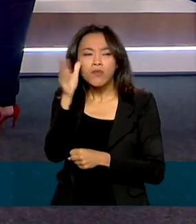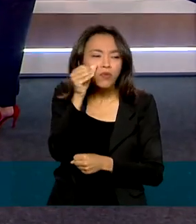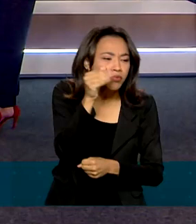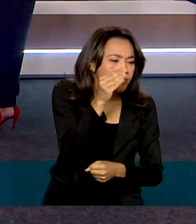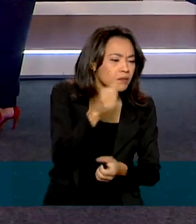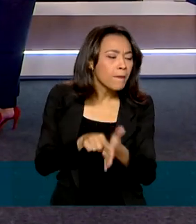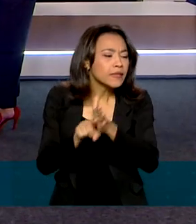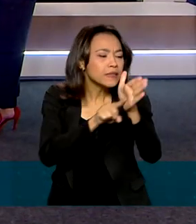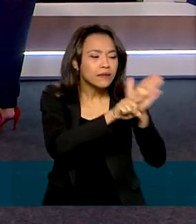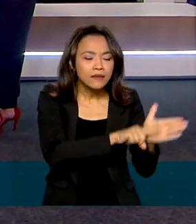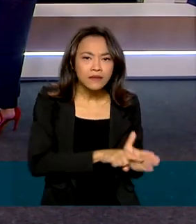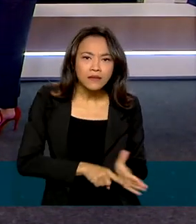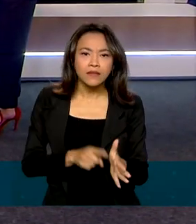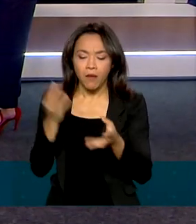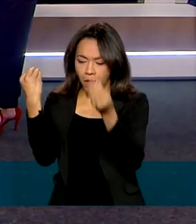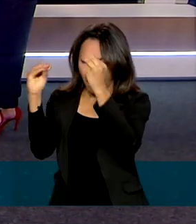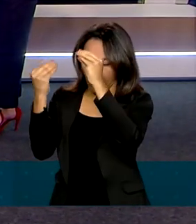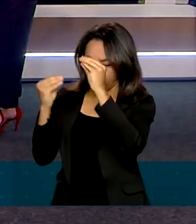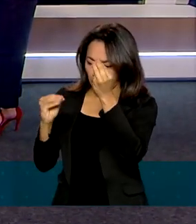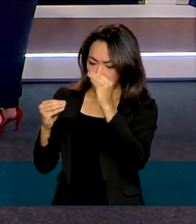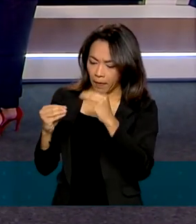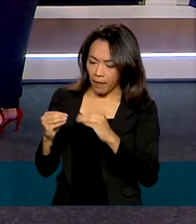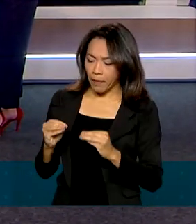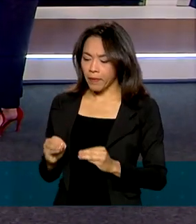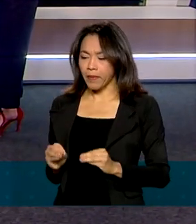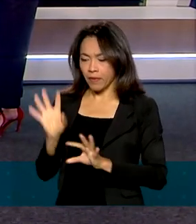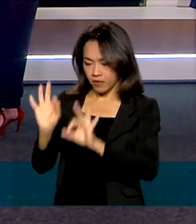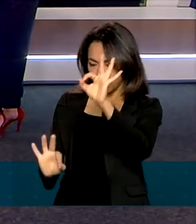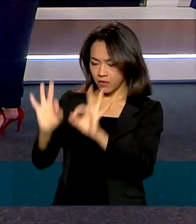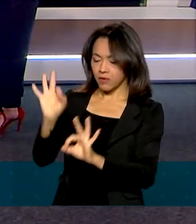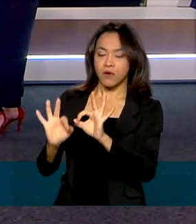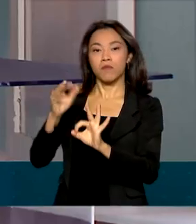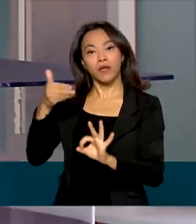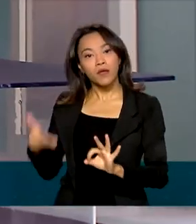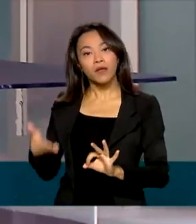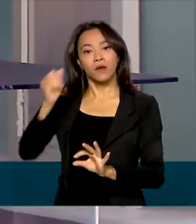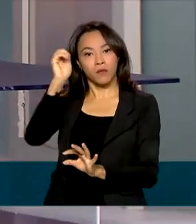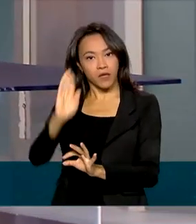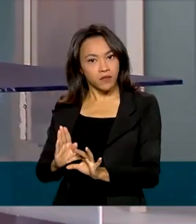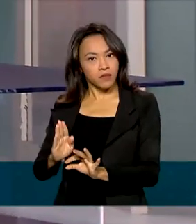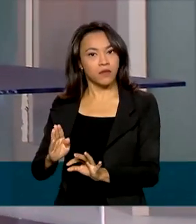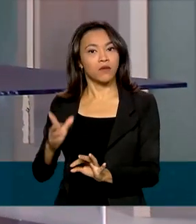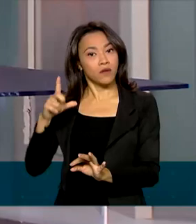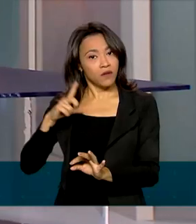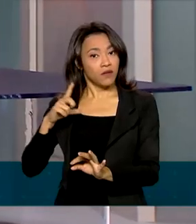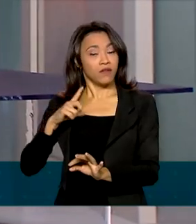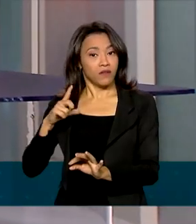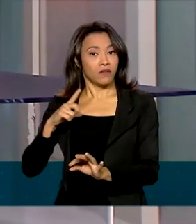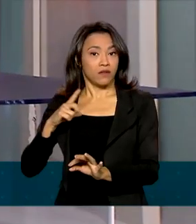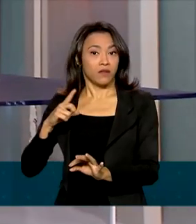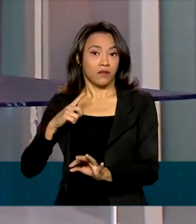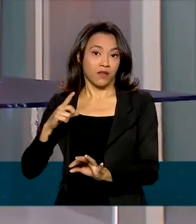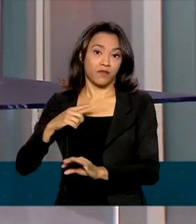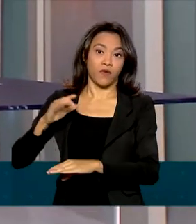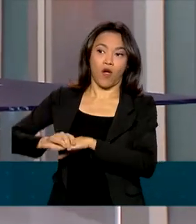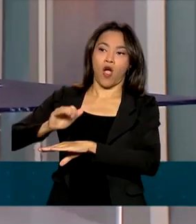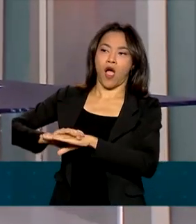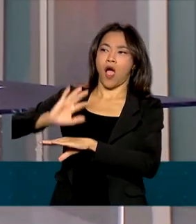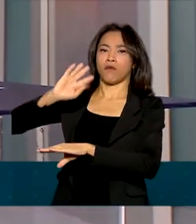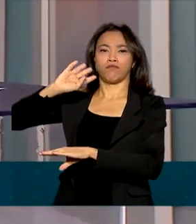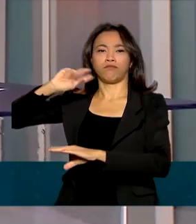enfim, para ver o que é que nós podíamos fazer para que o Brasil fosse, não autossuficiente, nunca vai ser. Os Estados Unidos